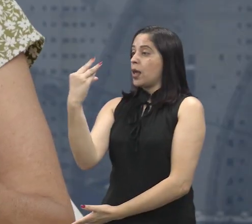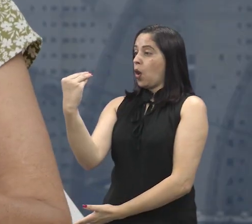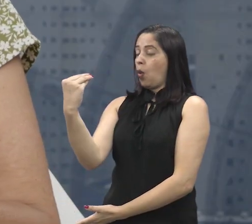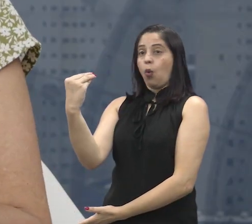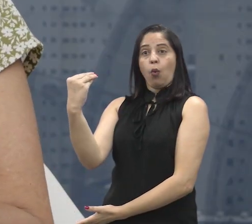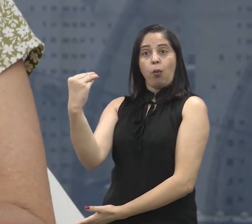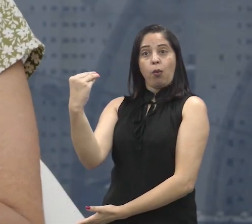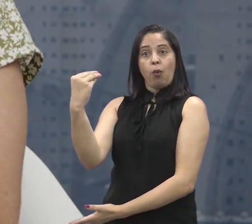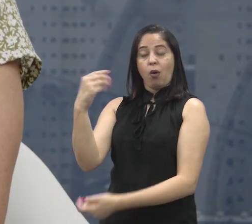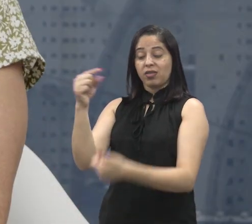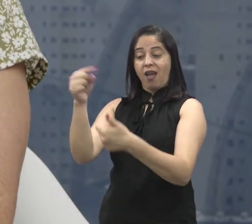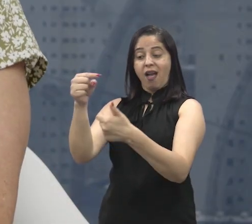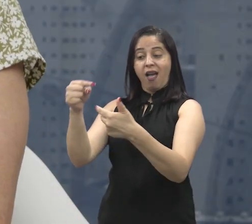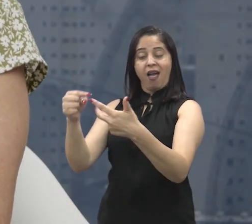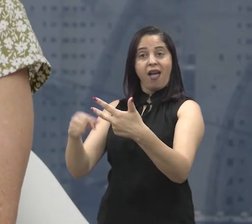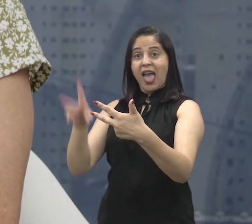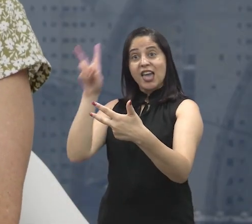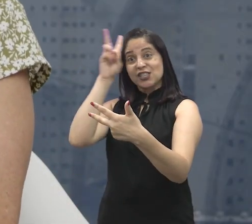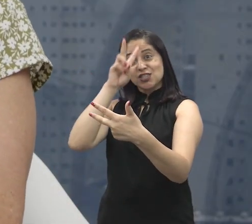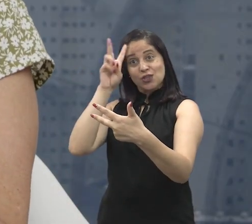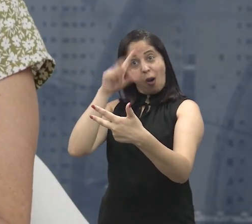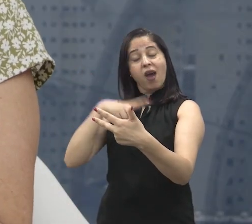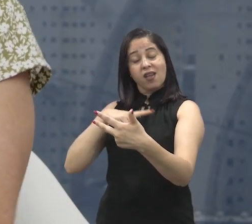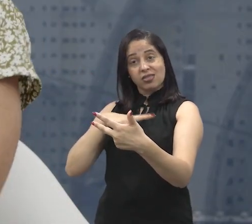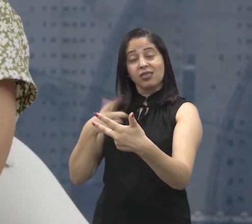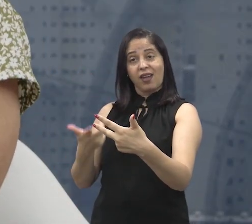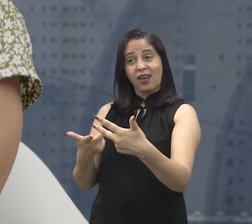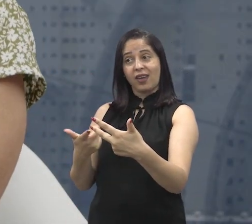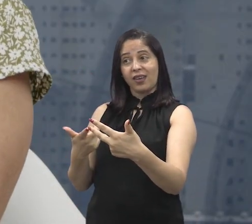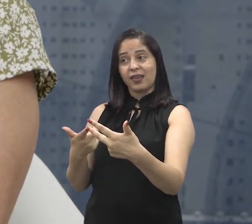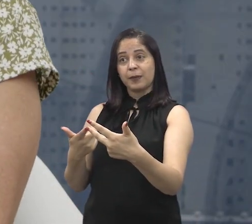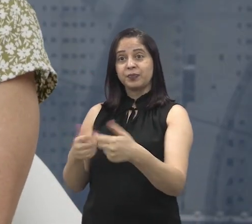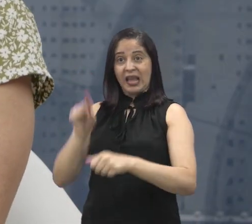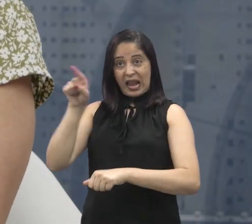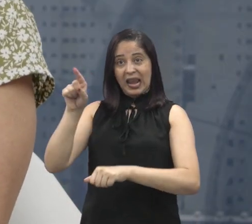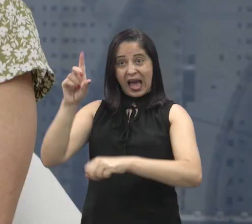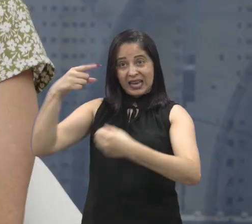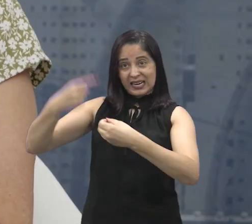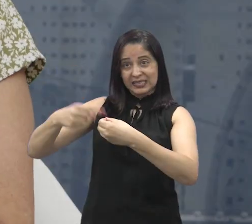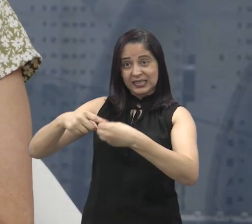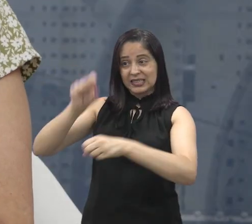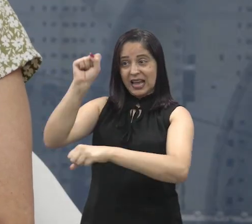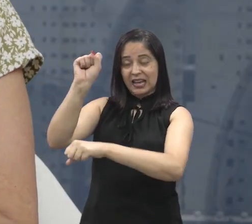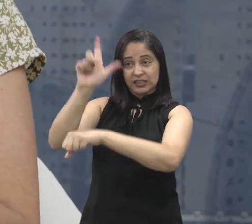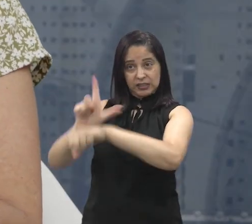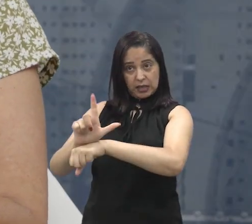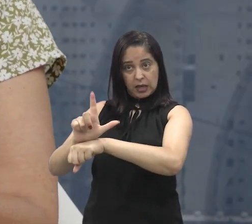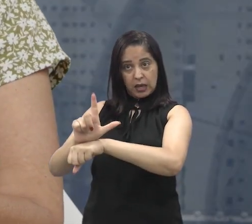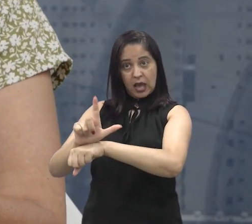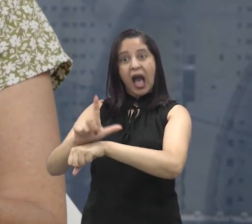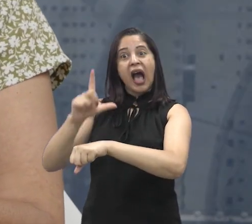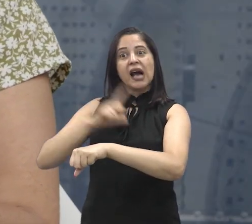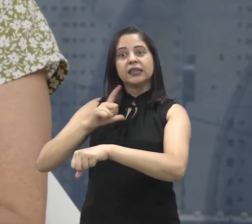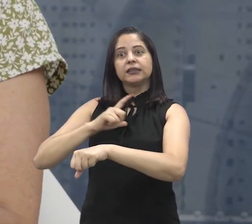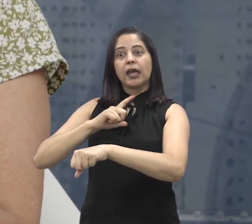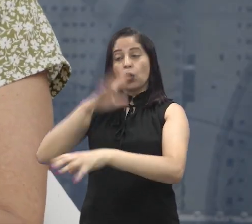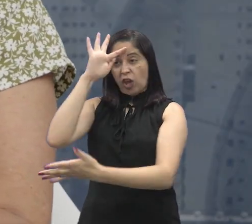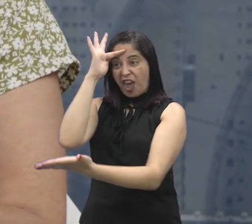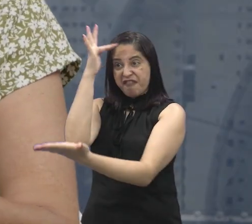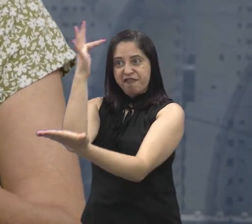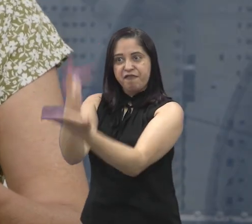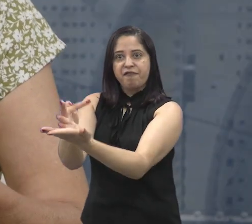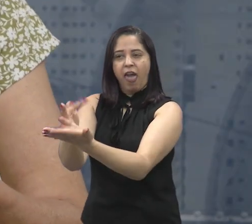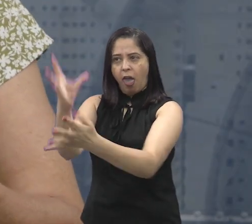cidades que têm a sua potência. São Luís do Paraitinga tem uma devoção ao Divino Espírito Santo, por